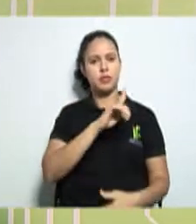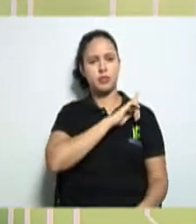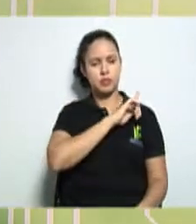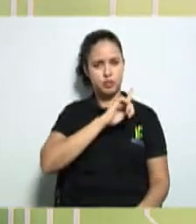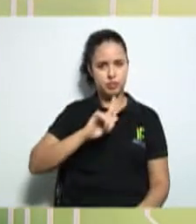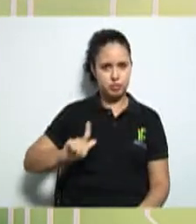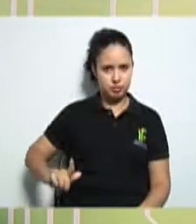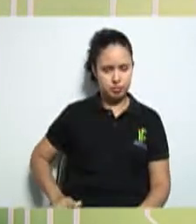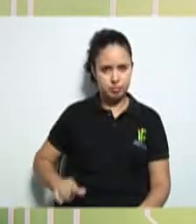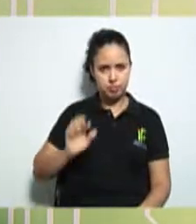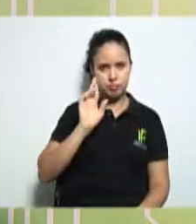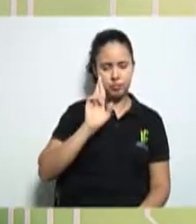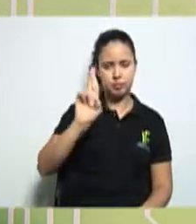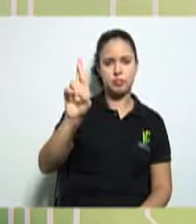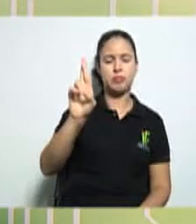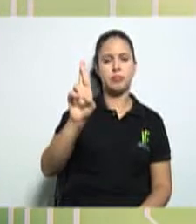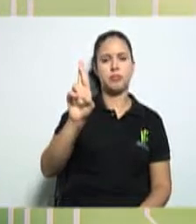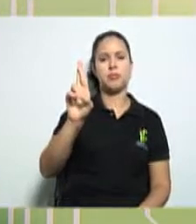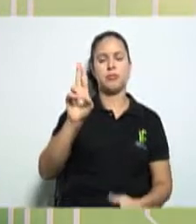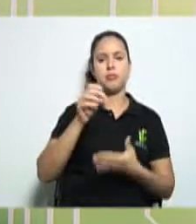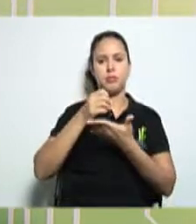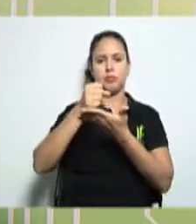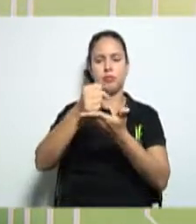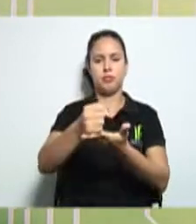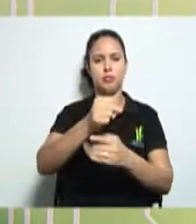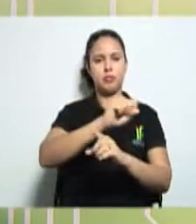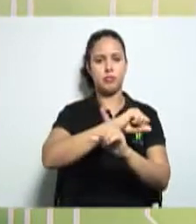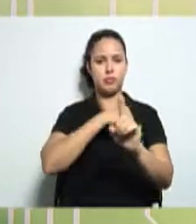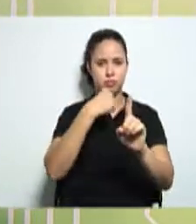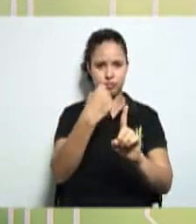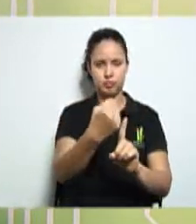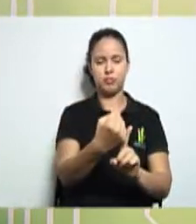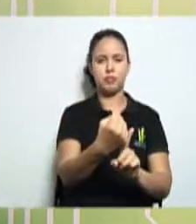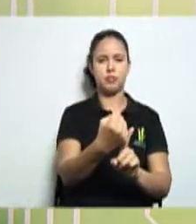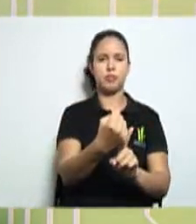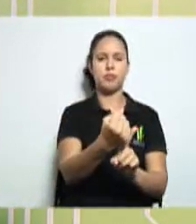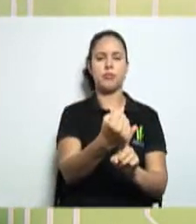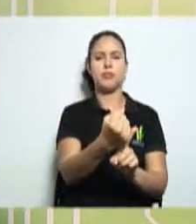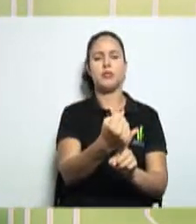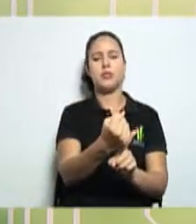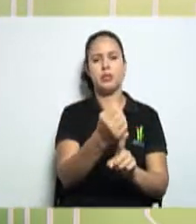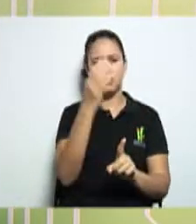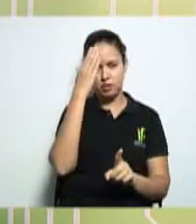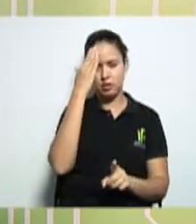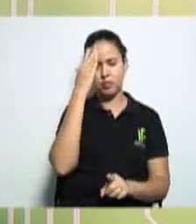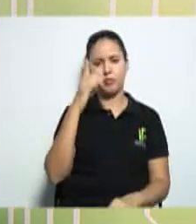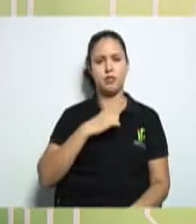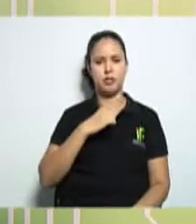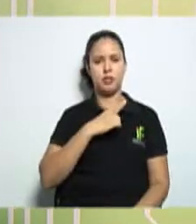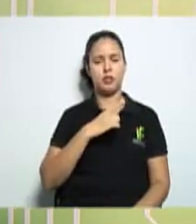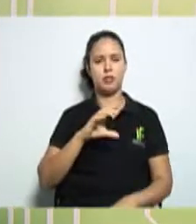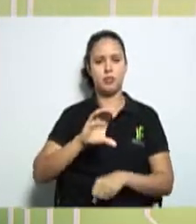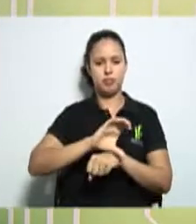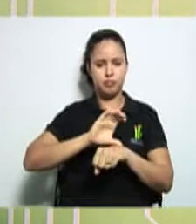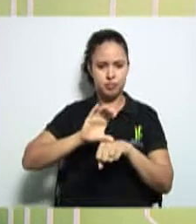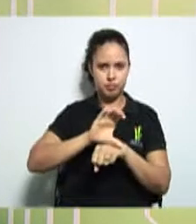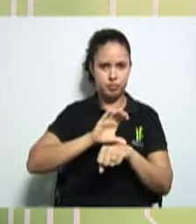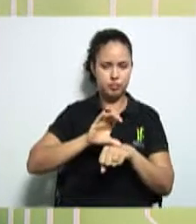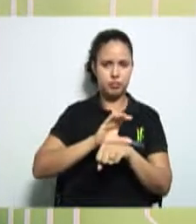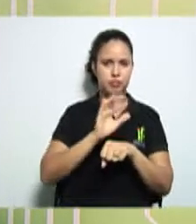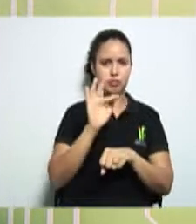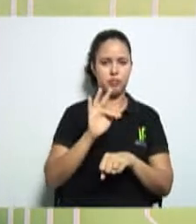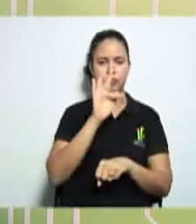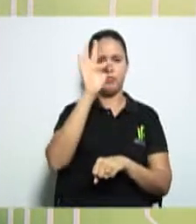ele é responsável por atender toda a sociedade e a gente sabe aí que nós temos a Constituição Federal que vai reger, junto